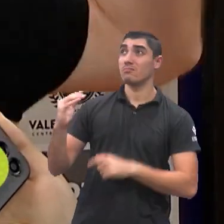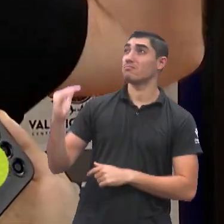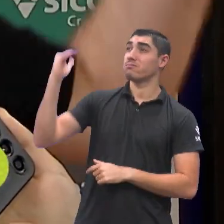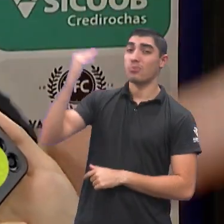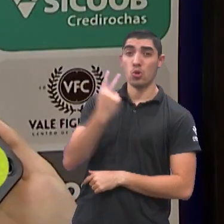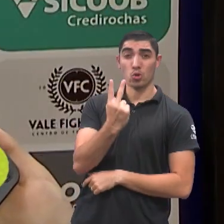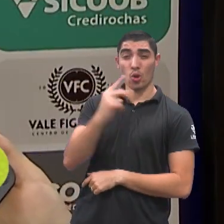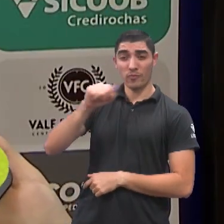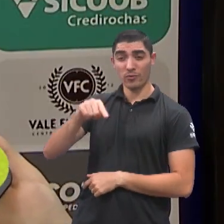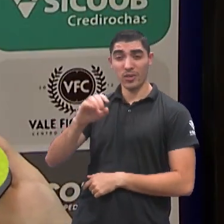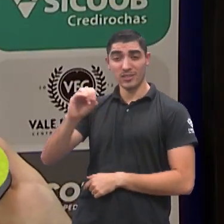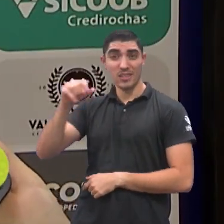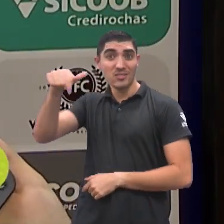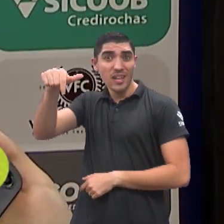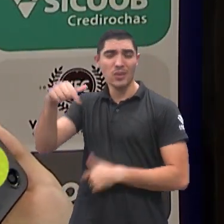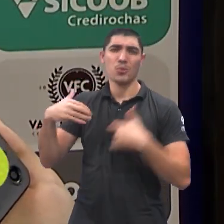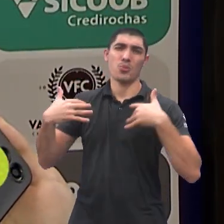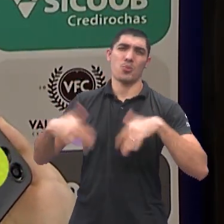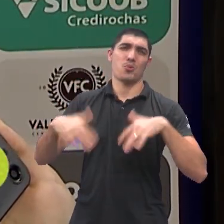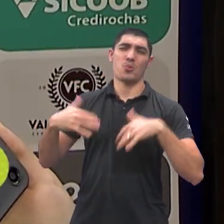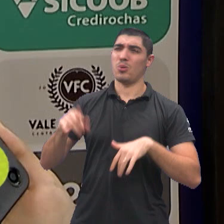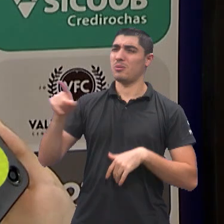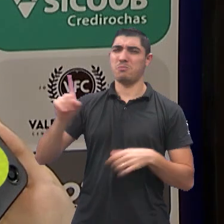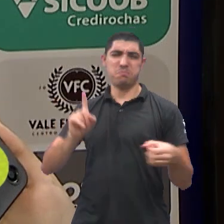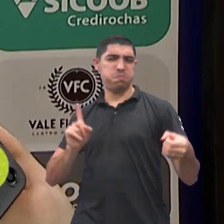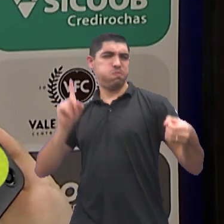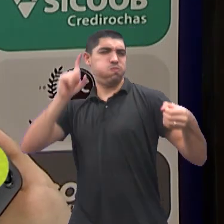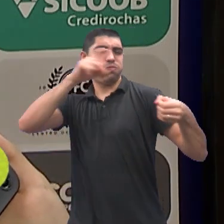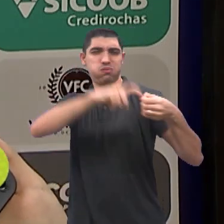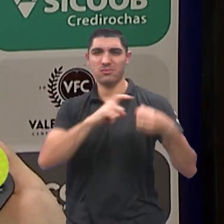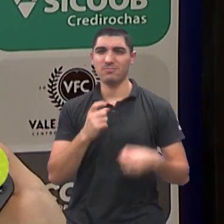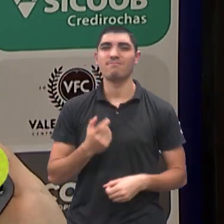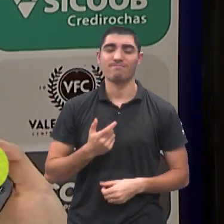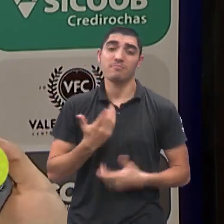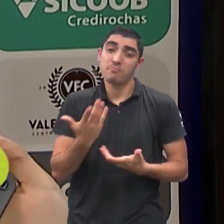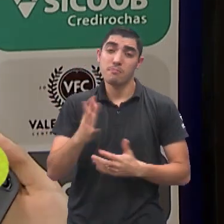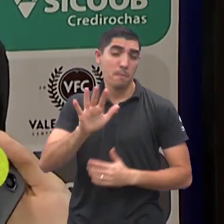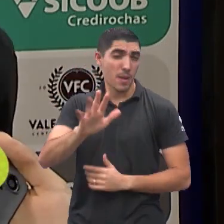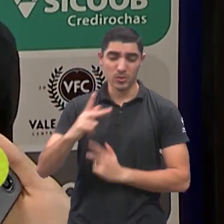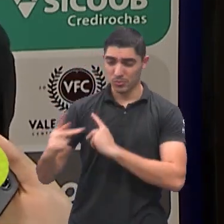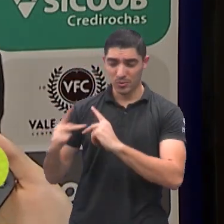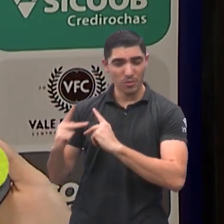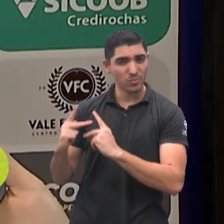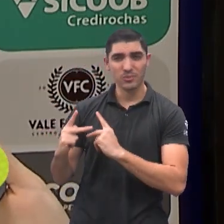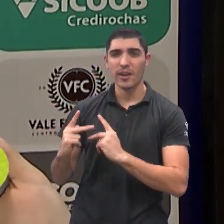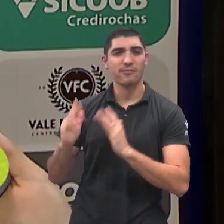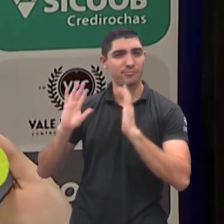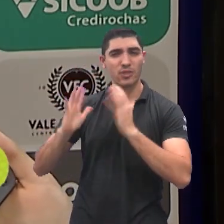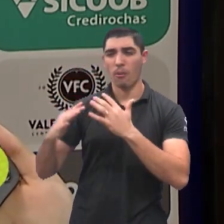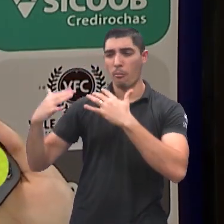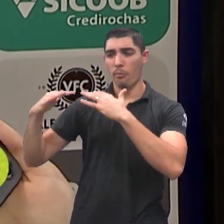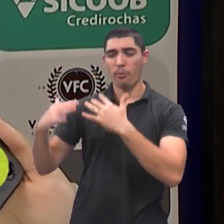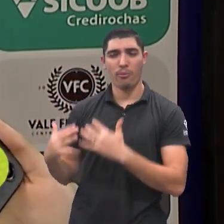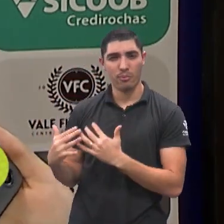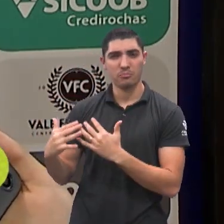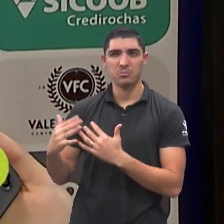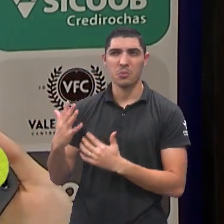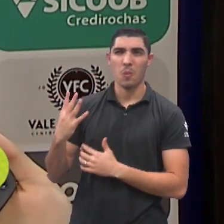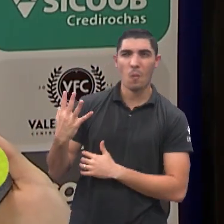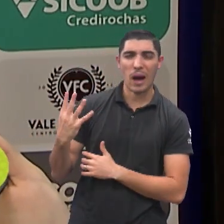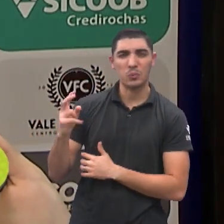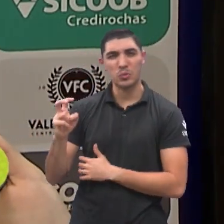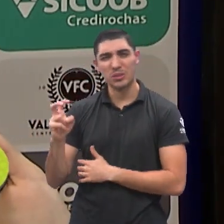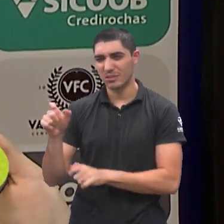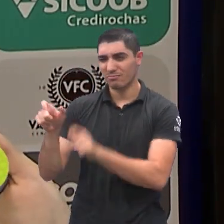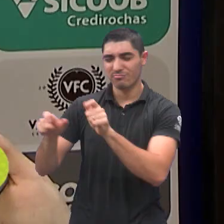da cabeça, então realmente é muito difícil, né? Mas a gente foi abaixo, 4, 5 jogadores abaixo do rendimento normal. Isso